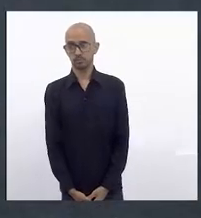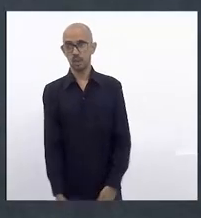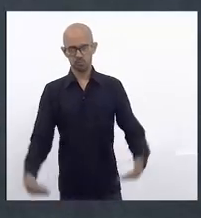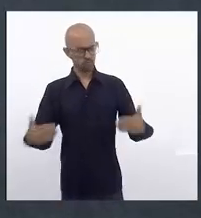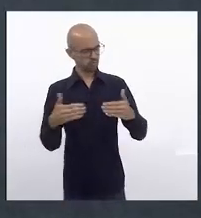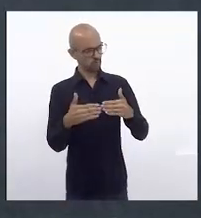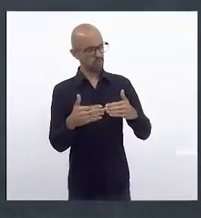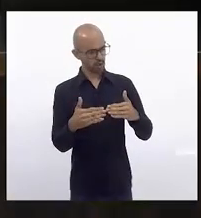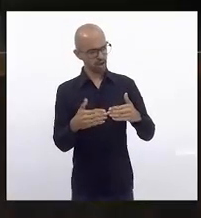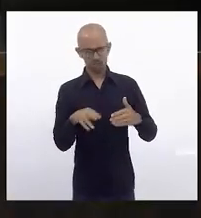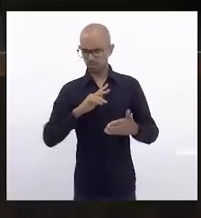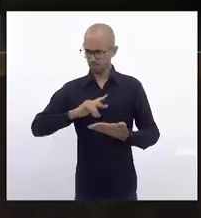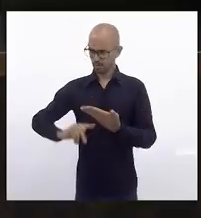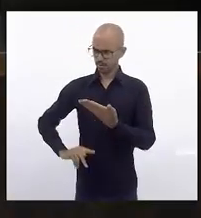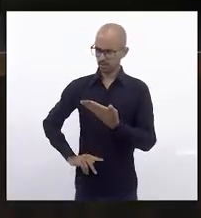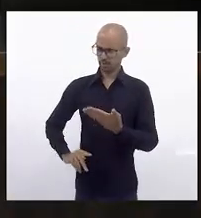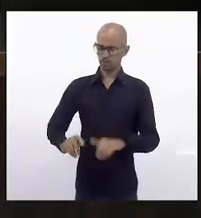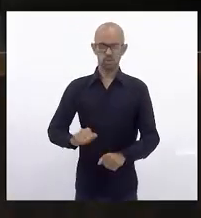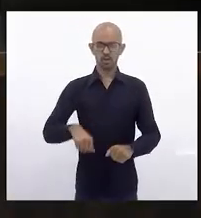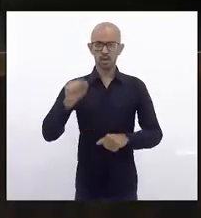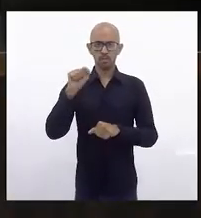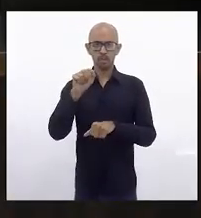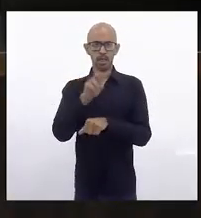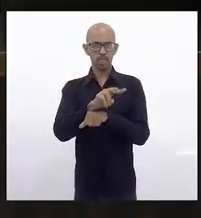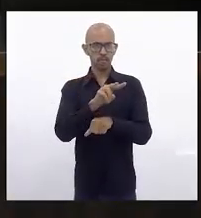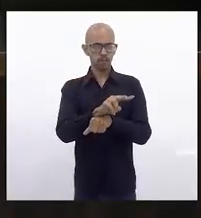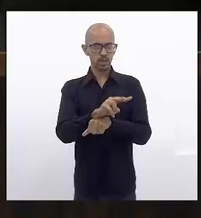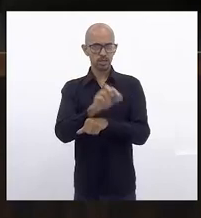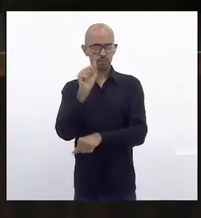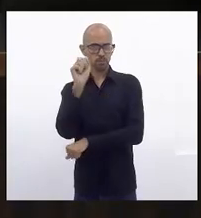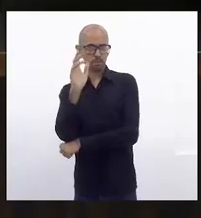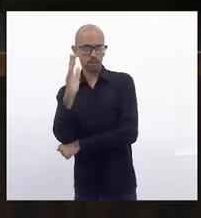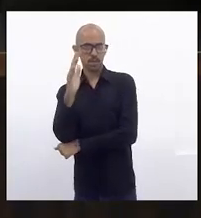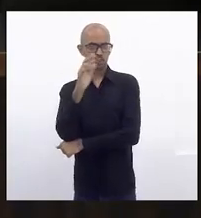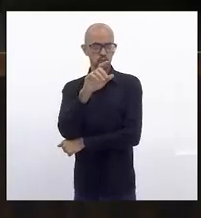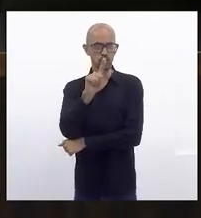Favorável, presidente. Pela Comissão de Defesa do Meio Ambiente, deputado Gustavo Schmidt.